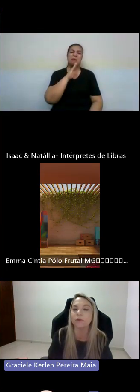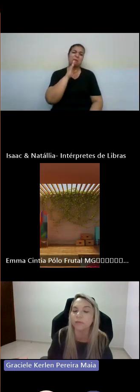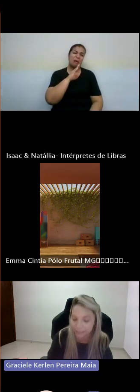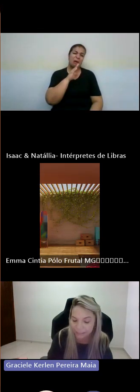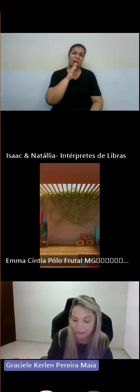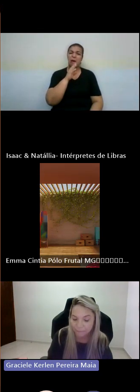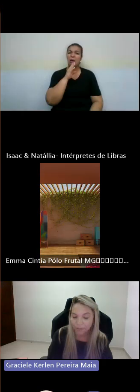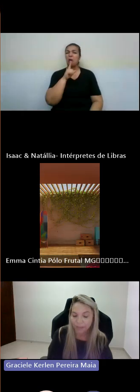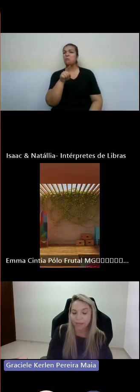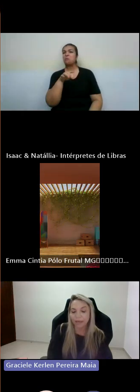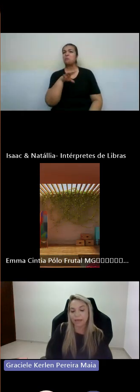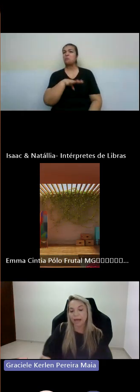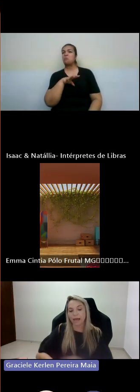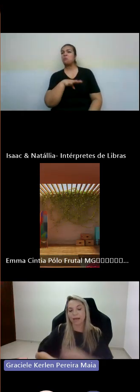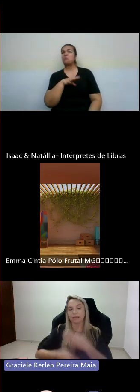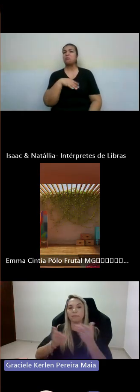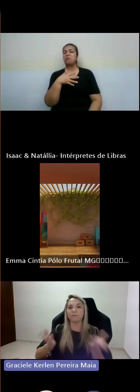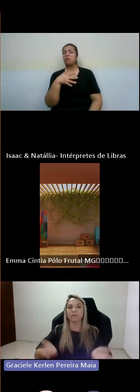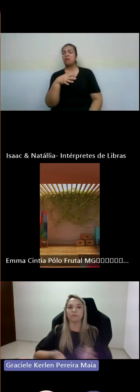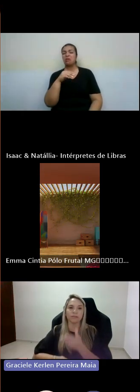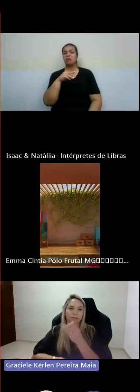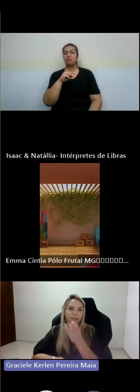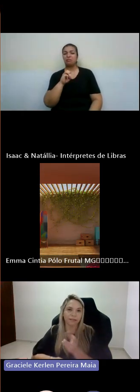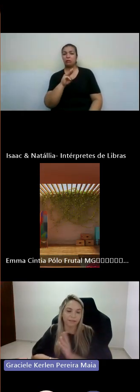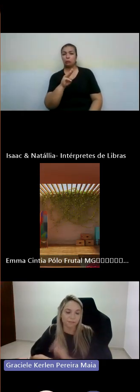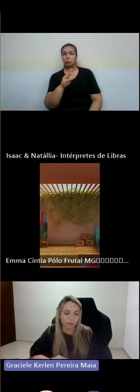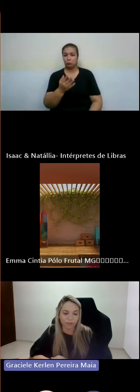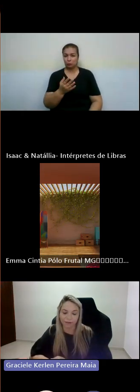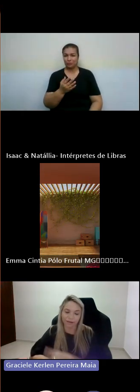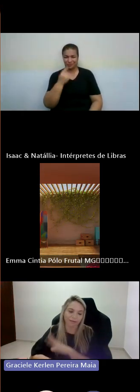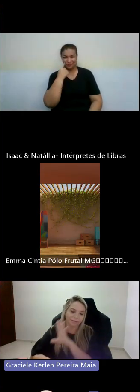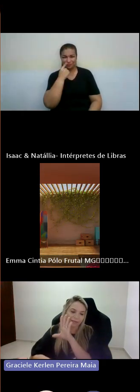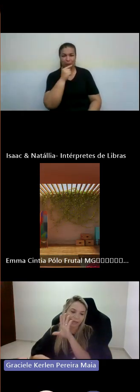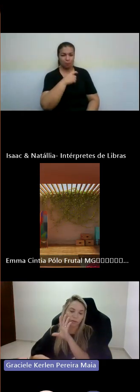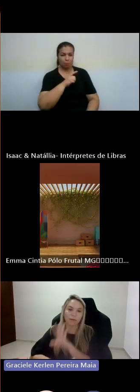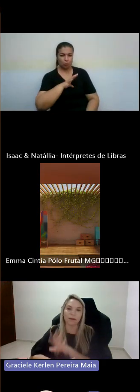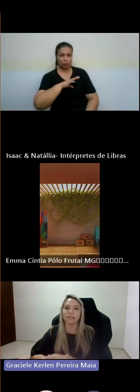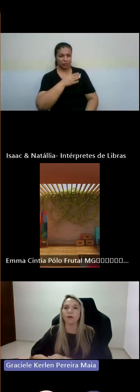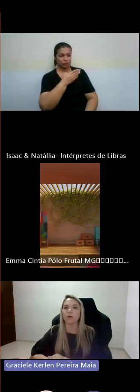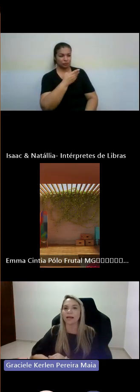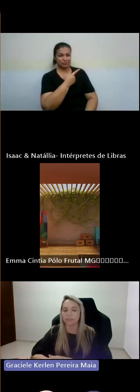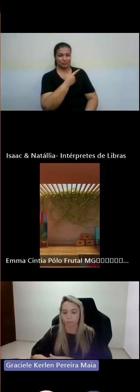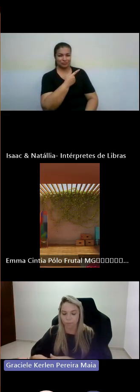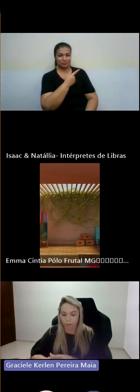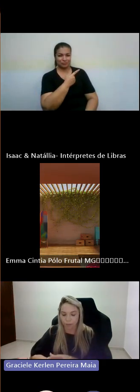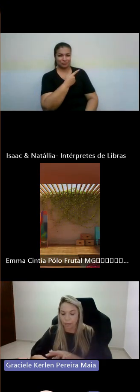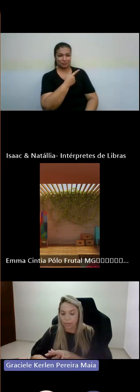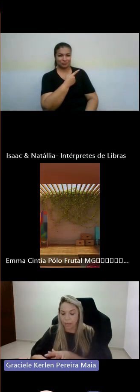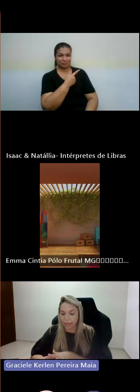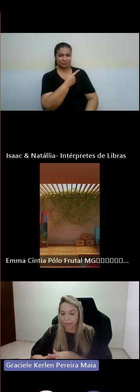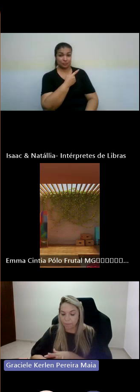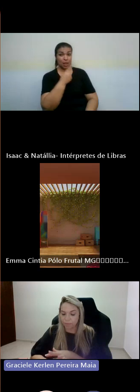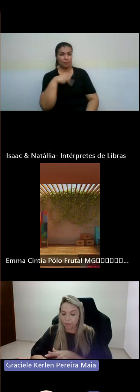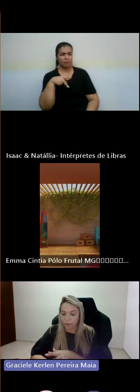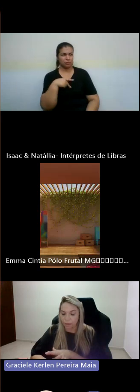new português. E aí a cara da professora é desse modelo e ela tem aí uma interrogação.